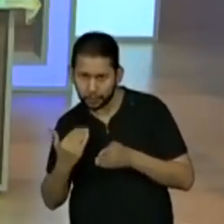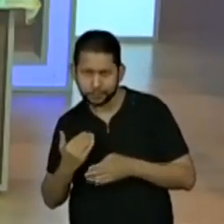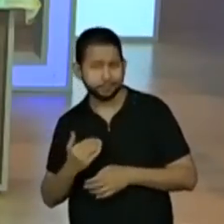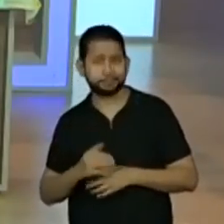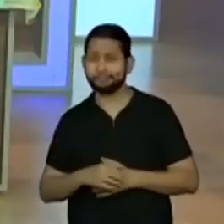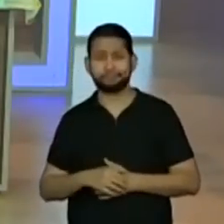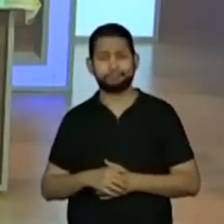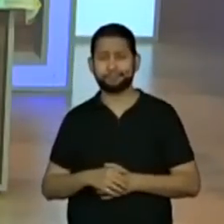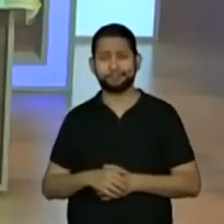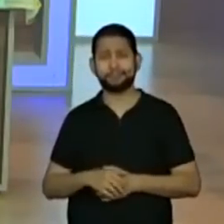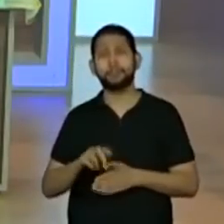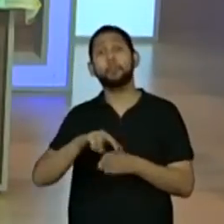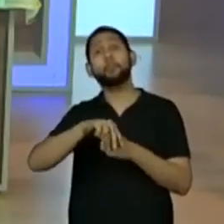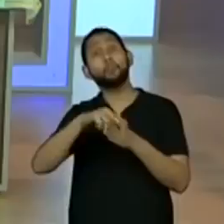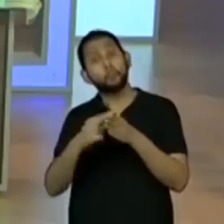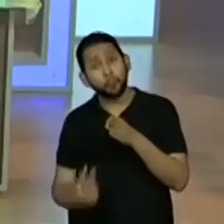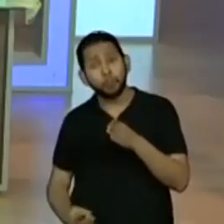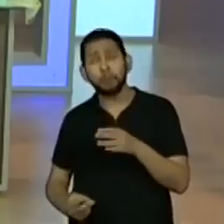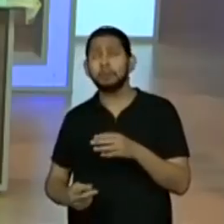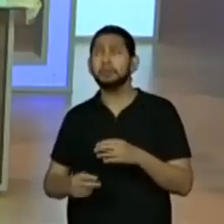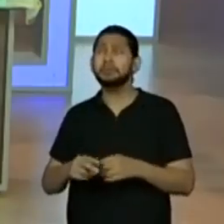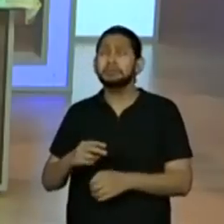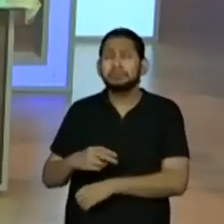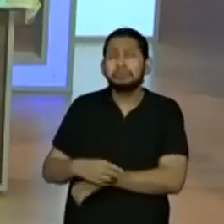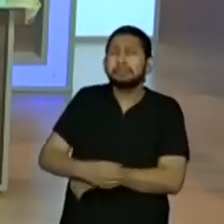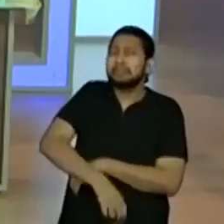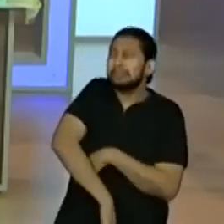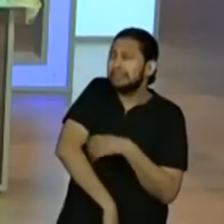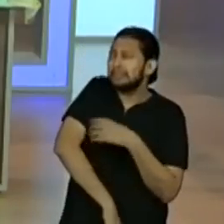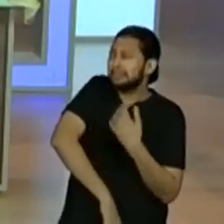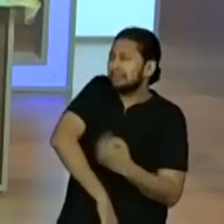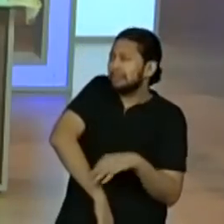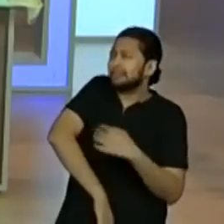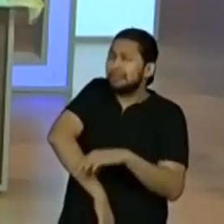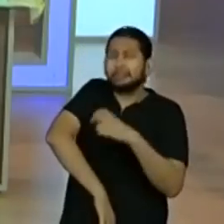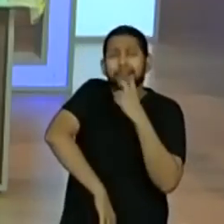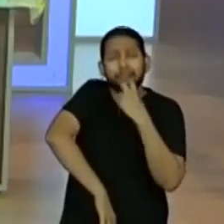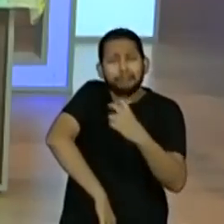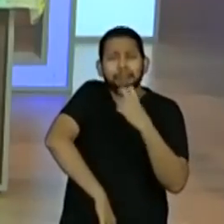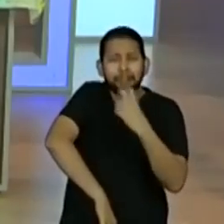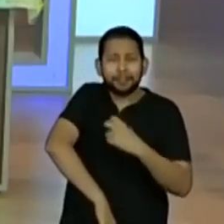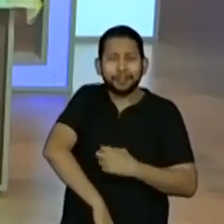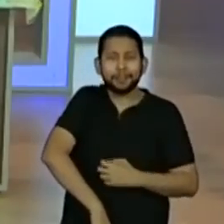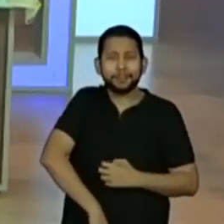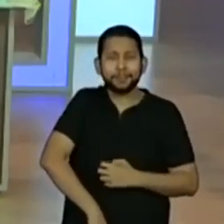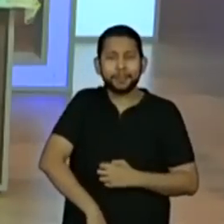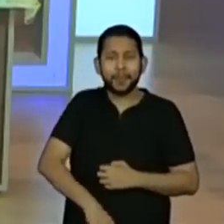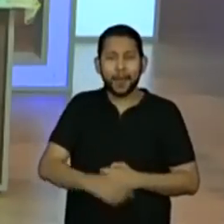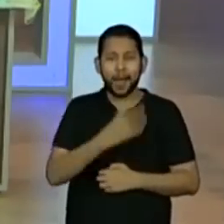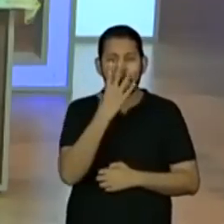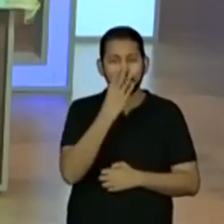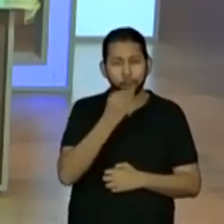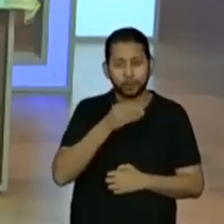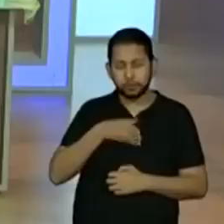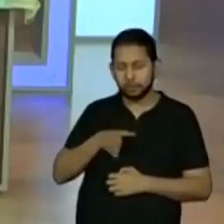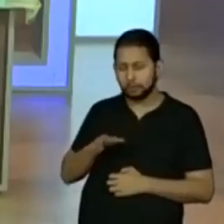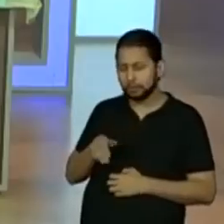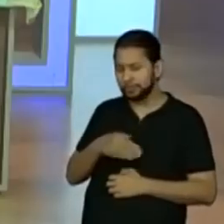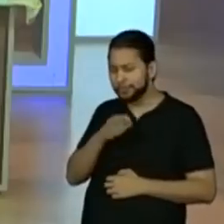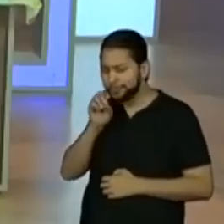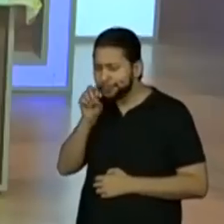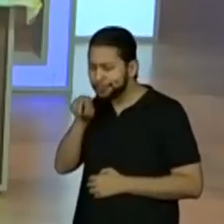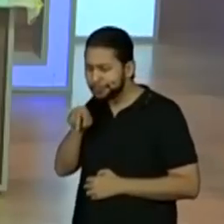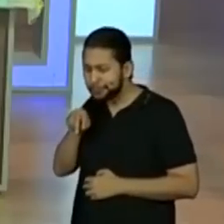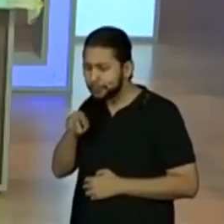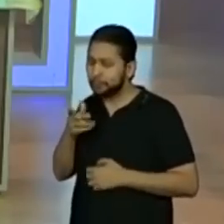por lá? A raposa, que o salvou e retirou ele do poço. E falou para ele, olha, eu vou te